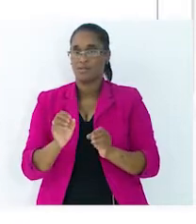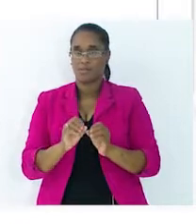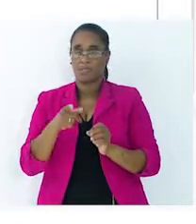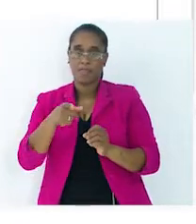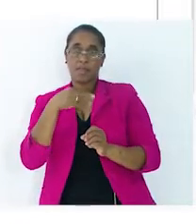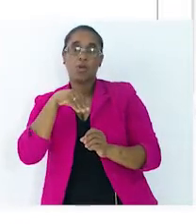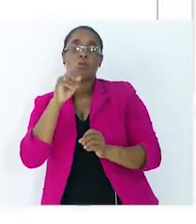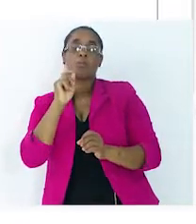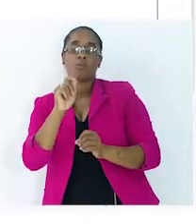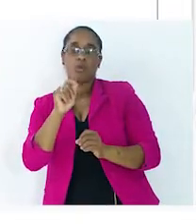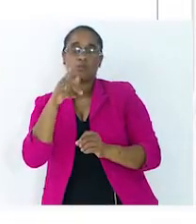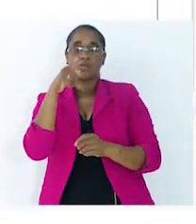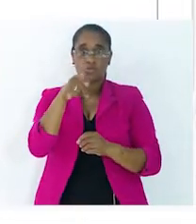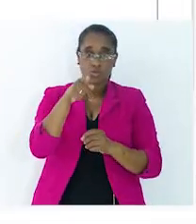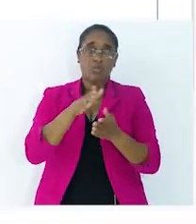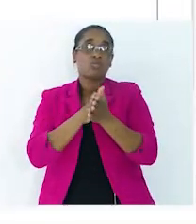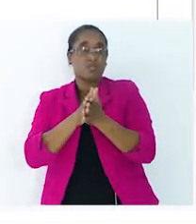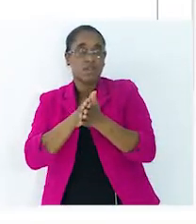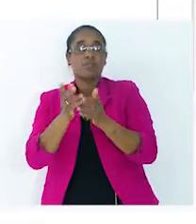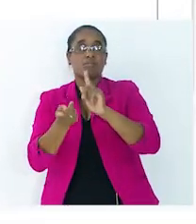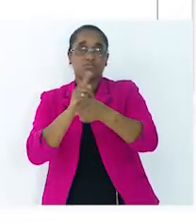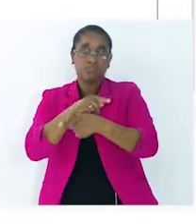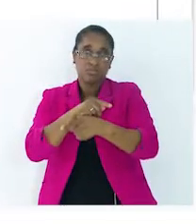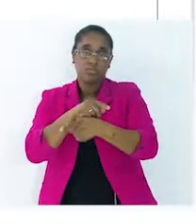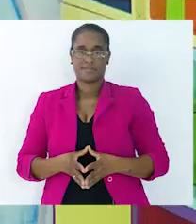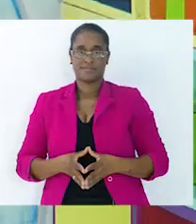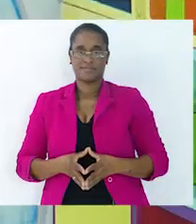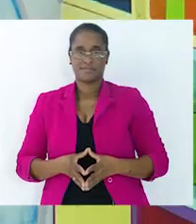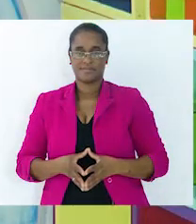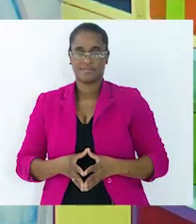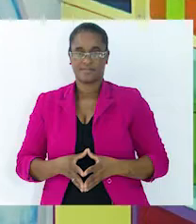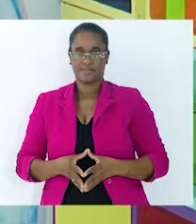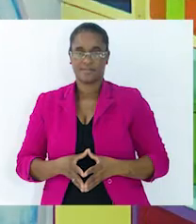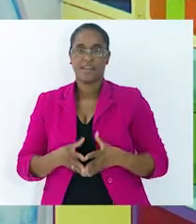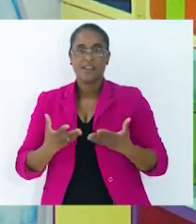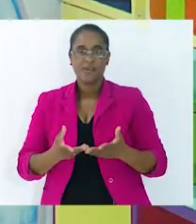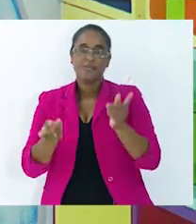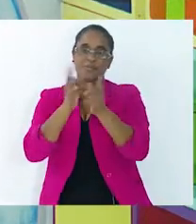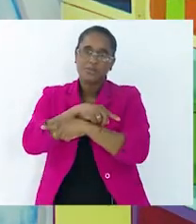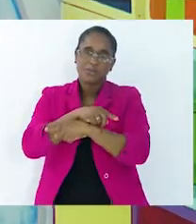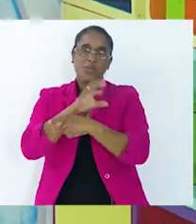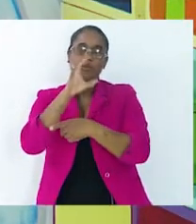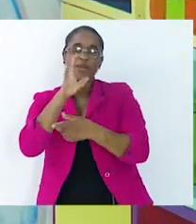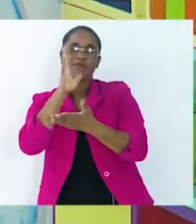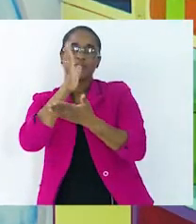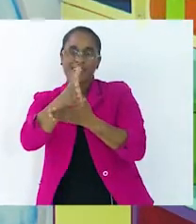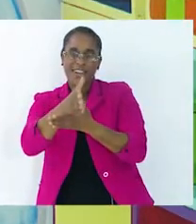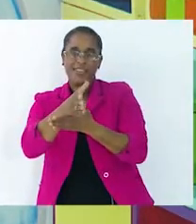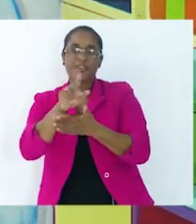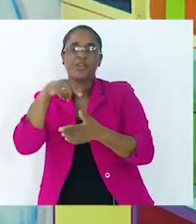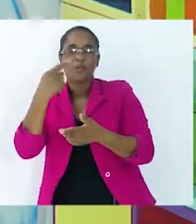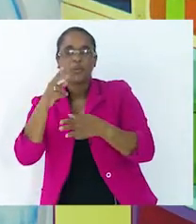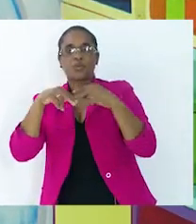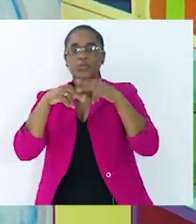utilizar para substituir o sujeito numa frase. Para substituir o complemento direto, que é um outro constituinte